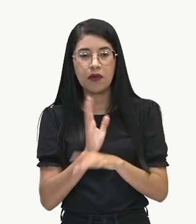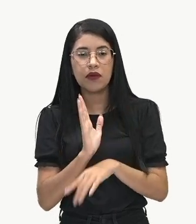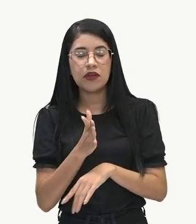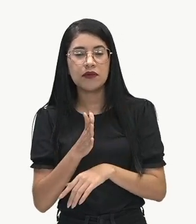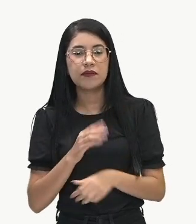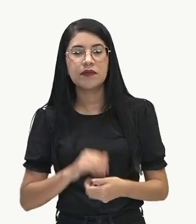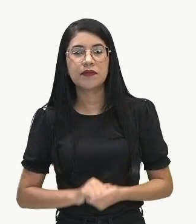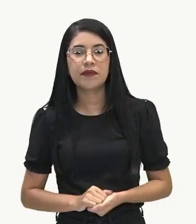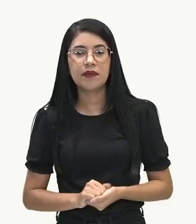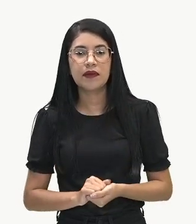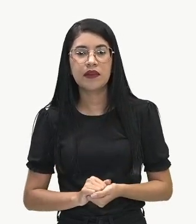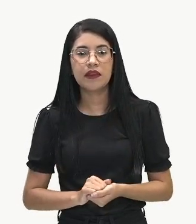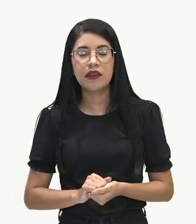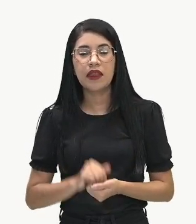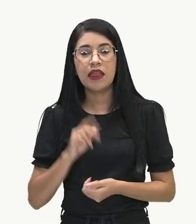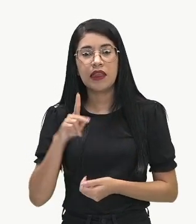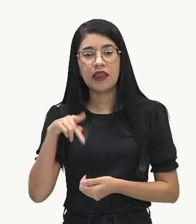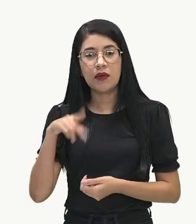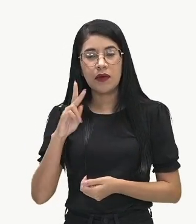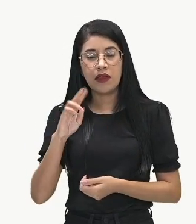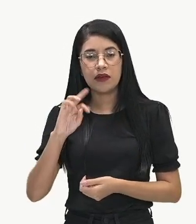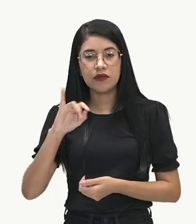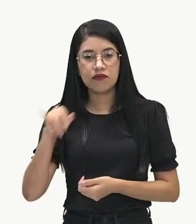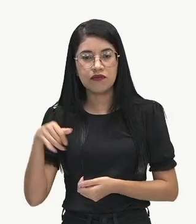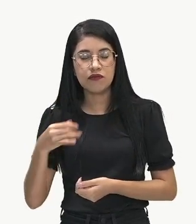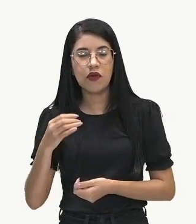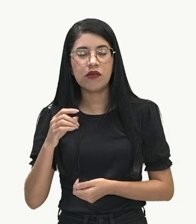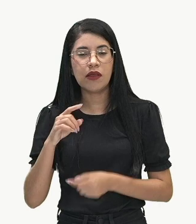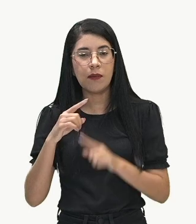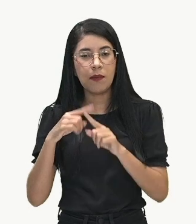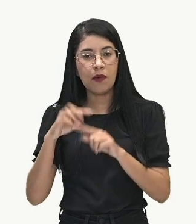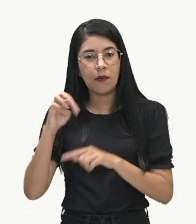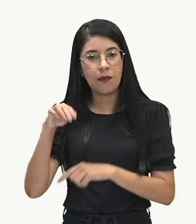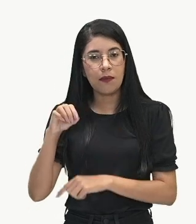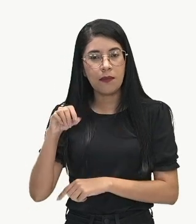em kJ por mol, então é kJ por mol,